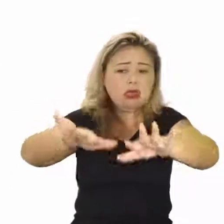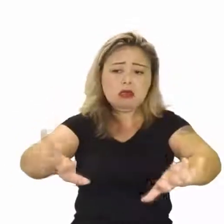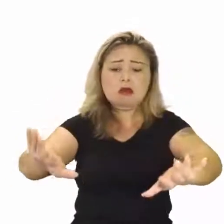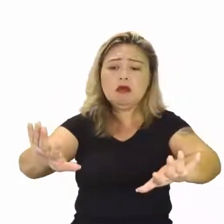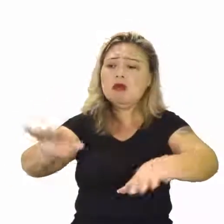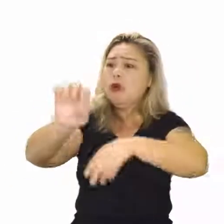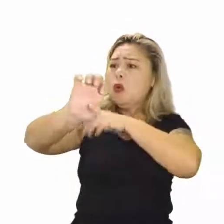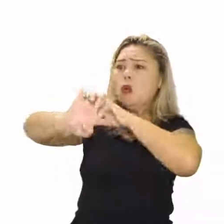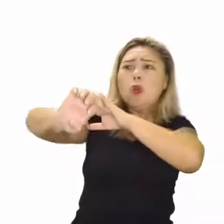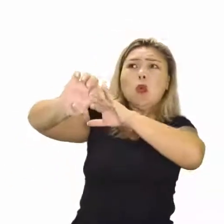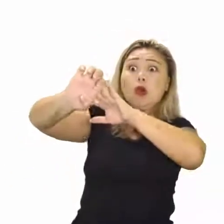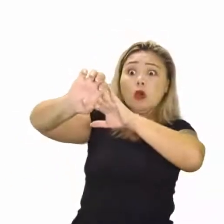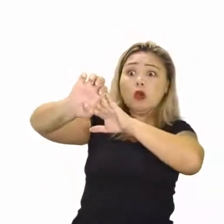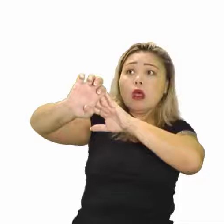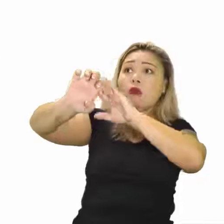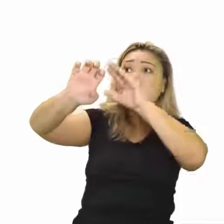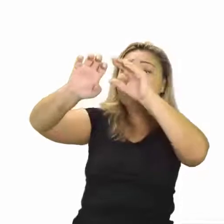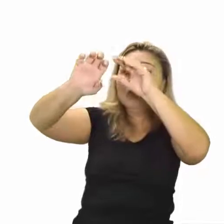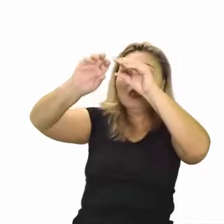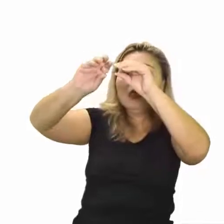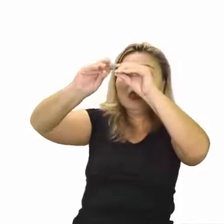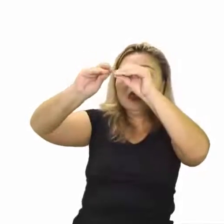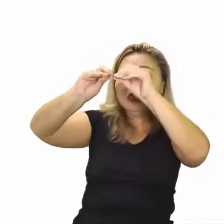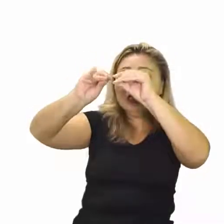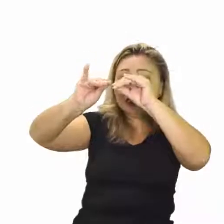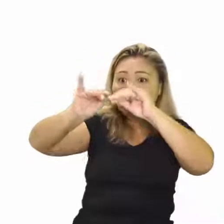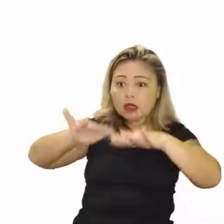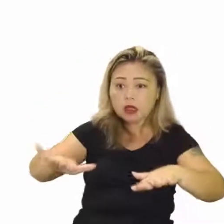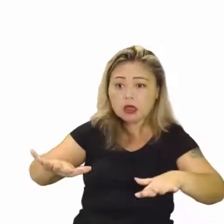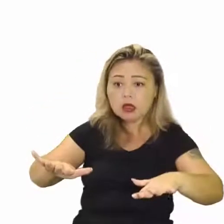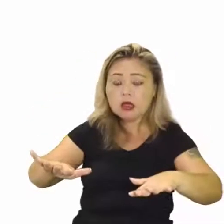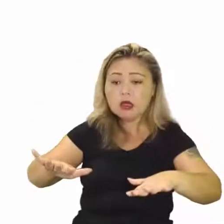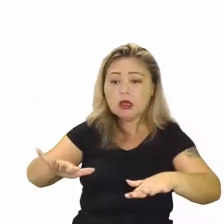a Europa foi destruída. Os líderes